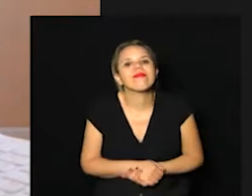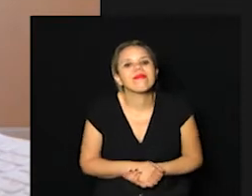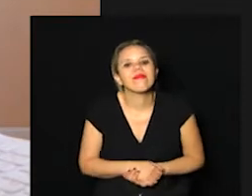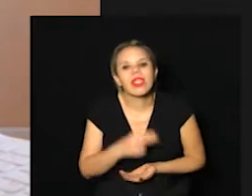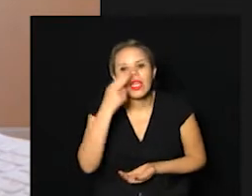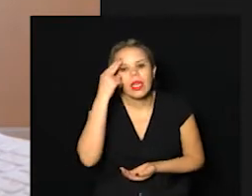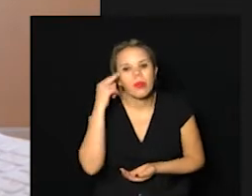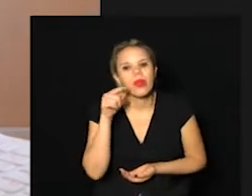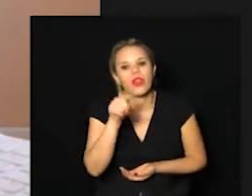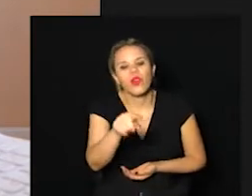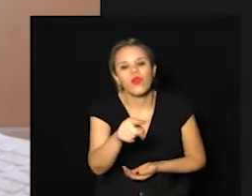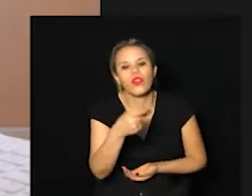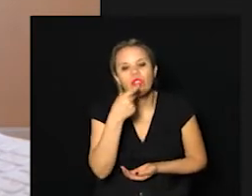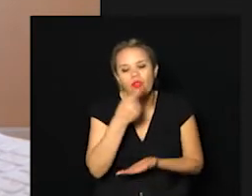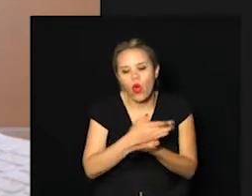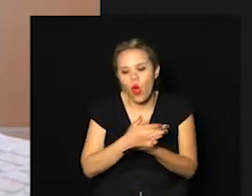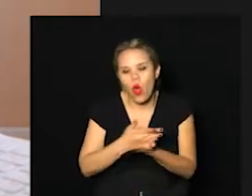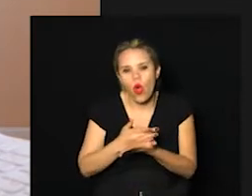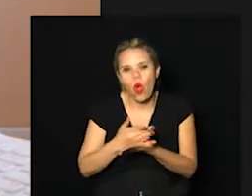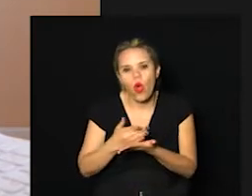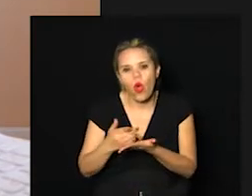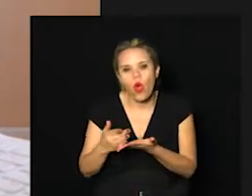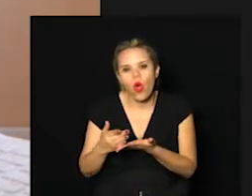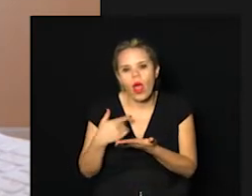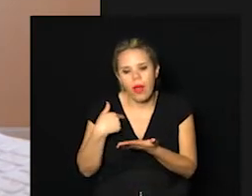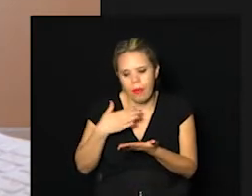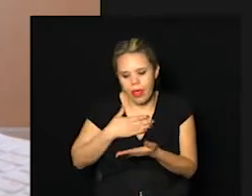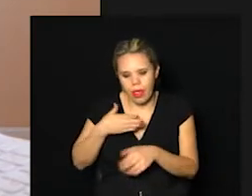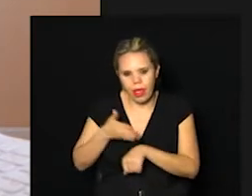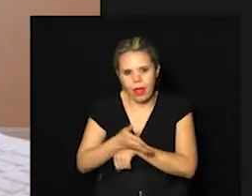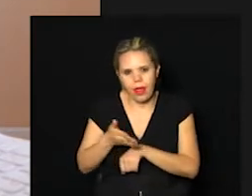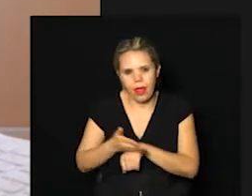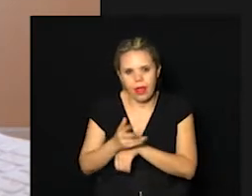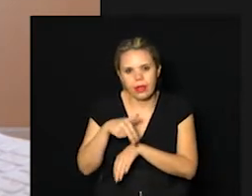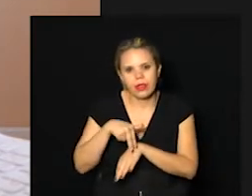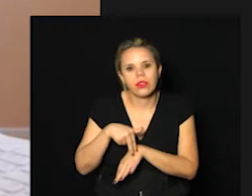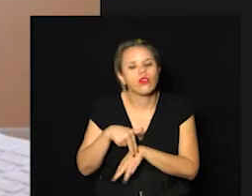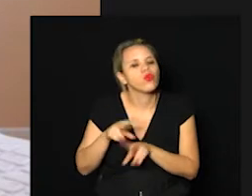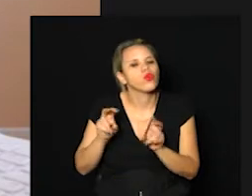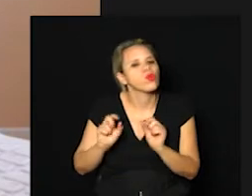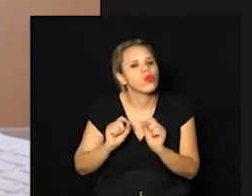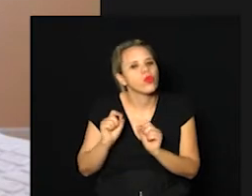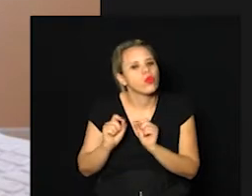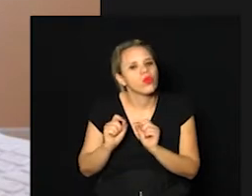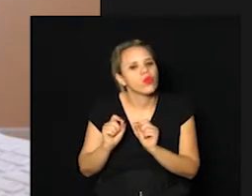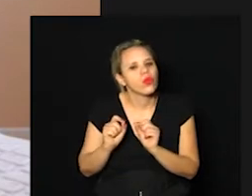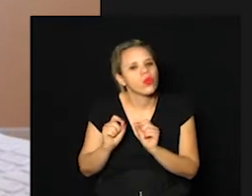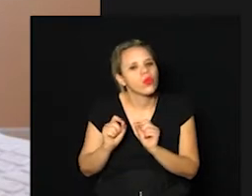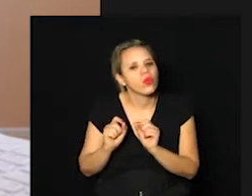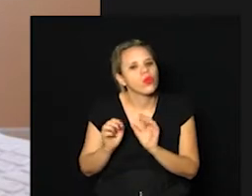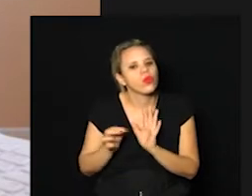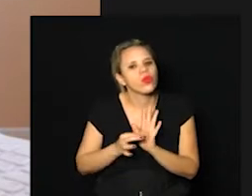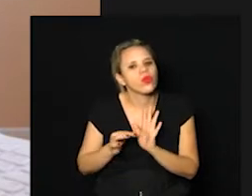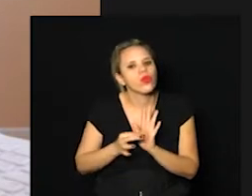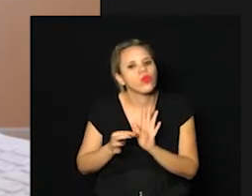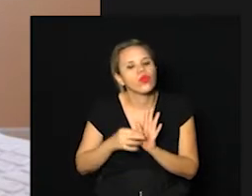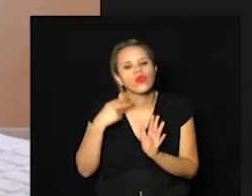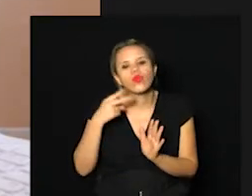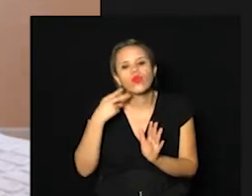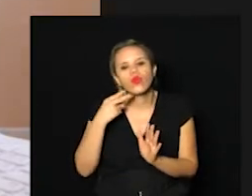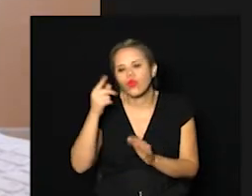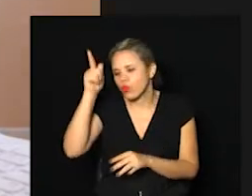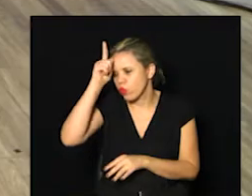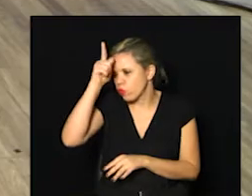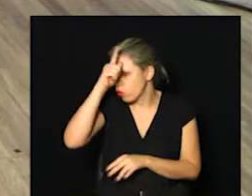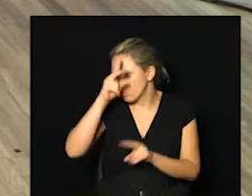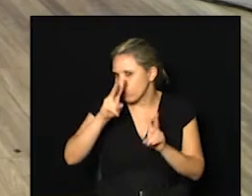Gabriel, e você falou bem no comecinho da minha participação sobre, inclusive, o posicionamento do vereador Gustavo